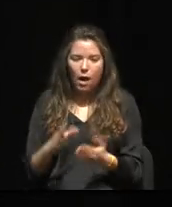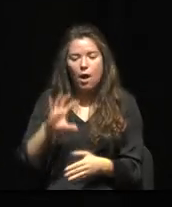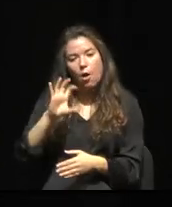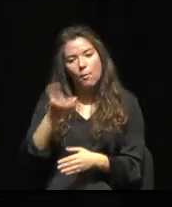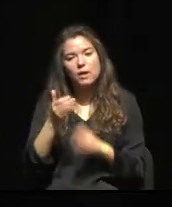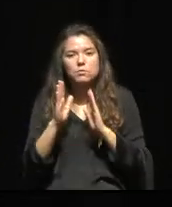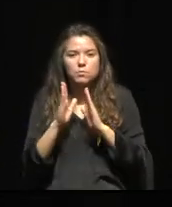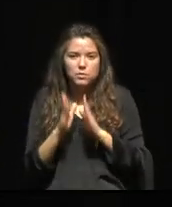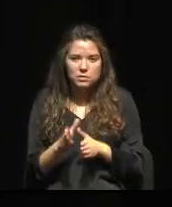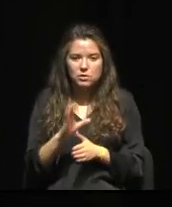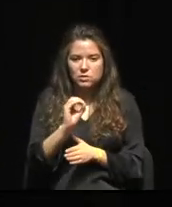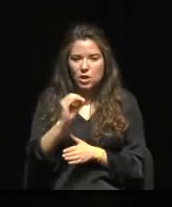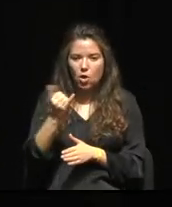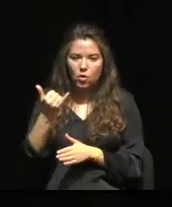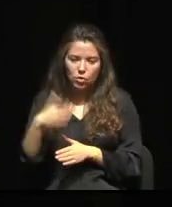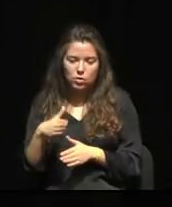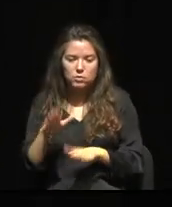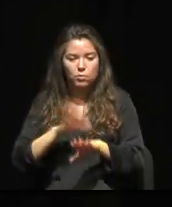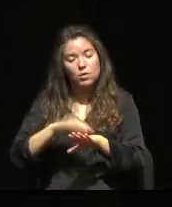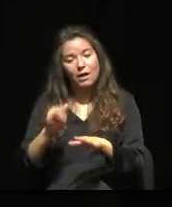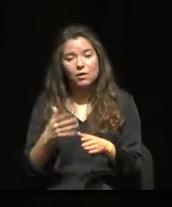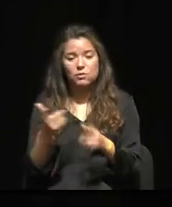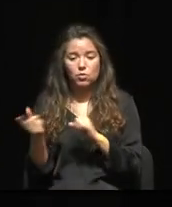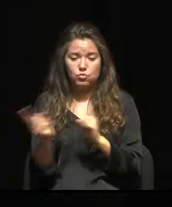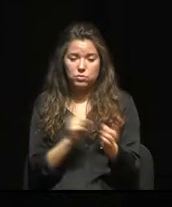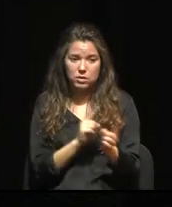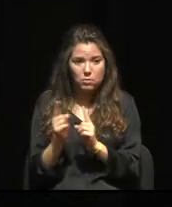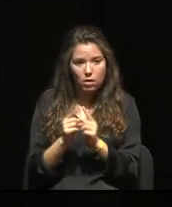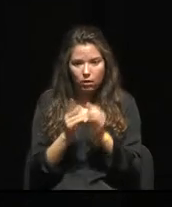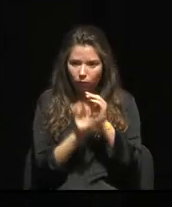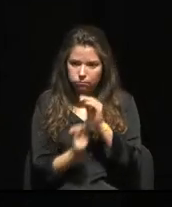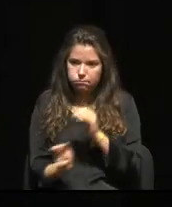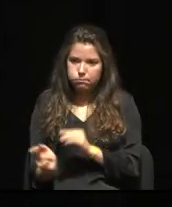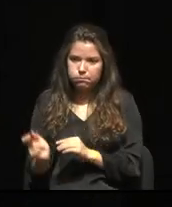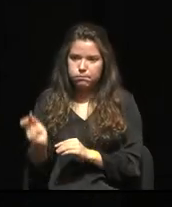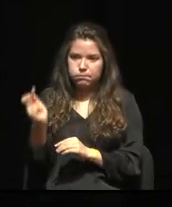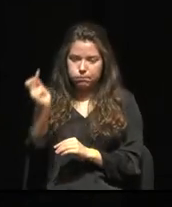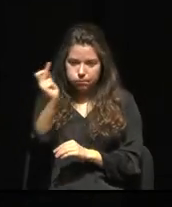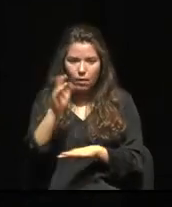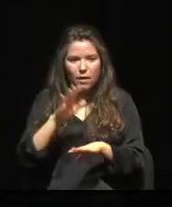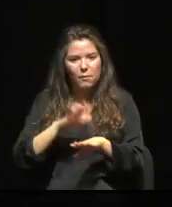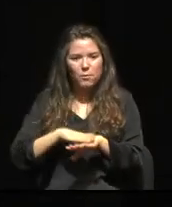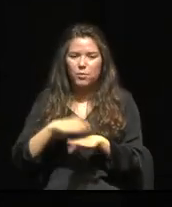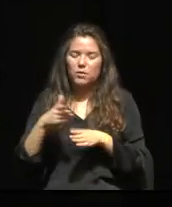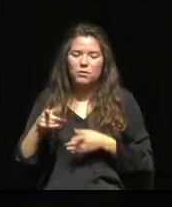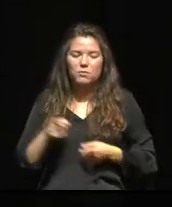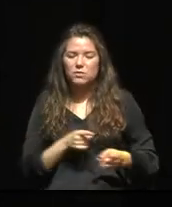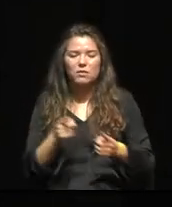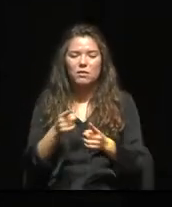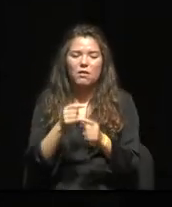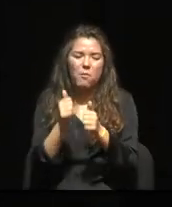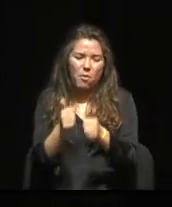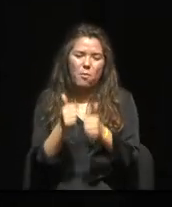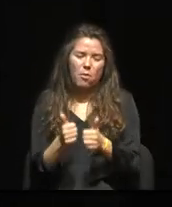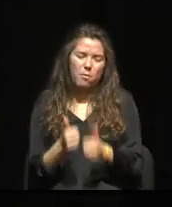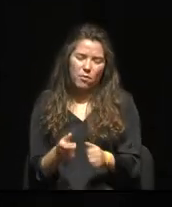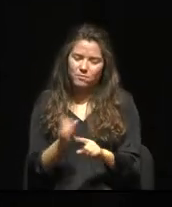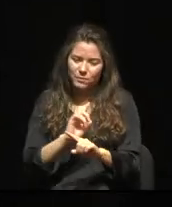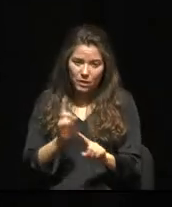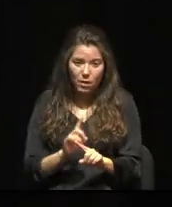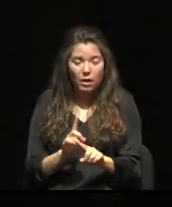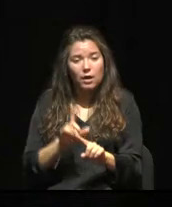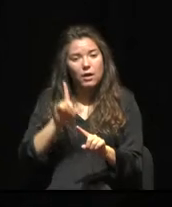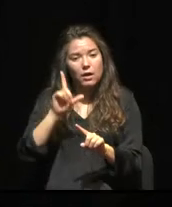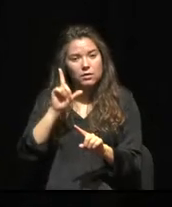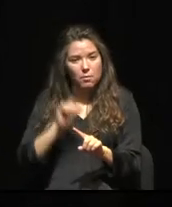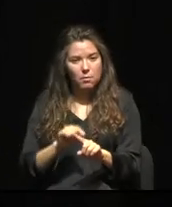redução das emissões do setor dos transportes que aumentaram nos últimos anos devido a uma estratégia pouco eficaz na área da mobilidade como também a